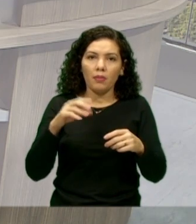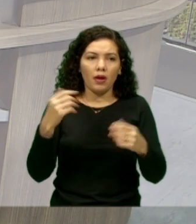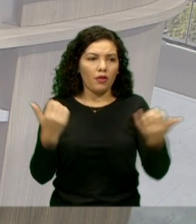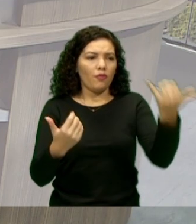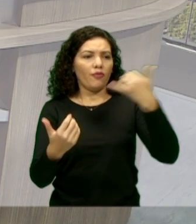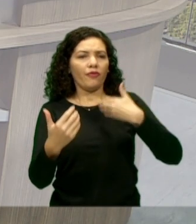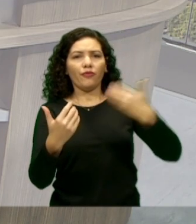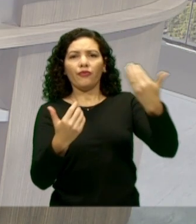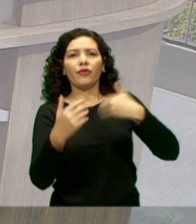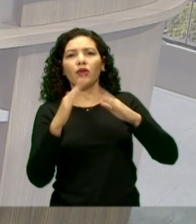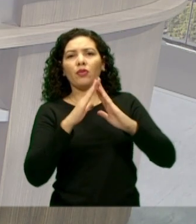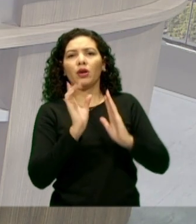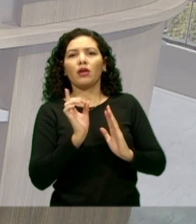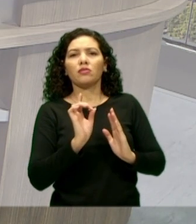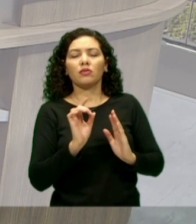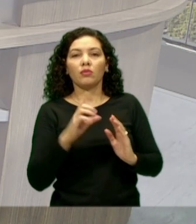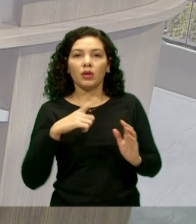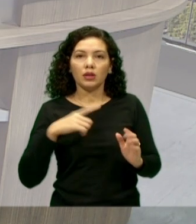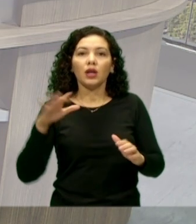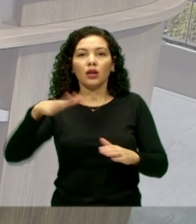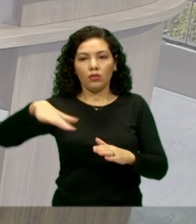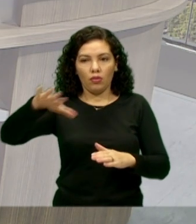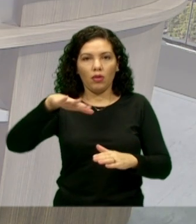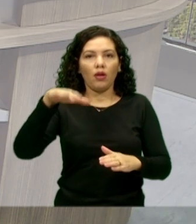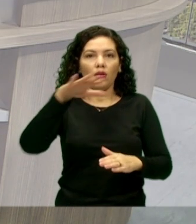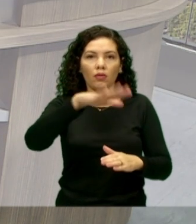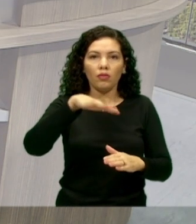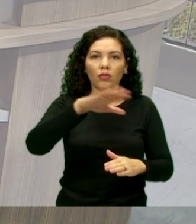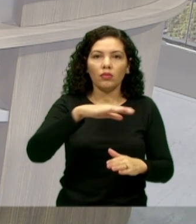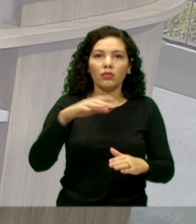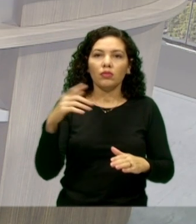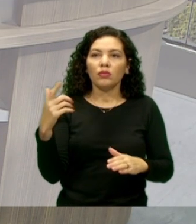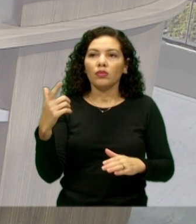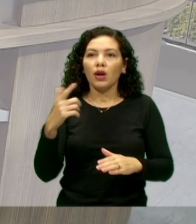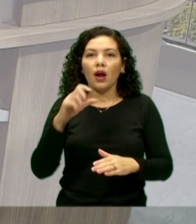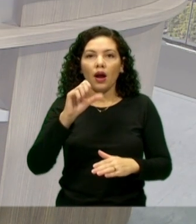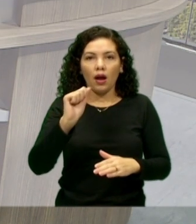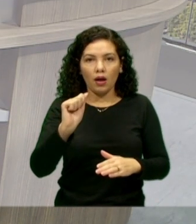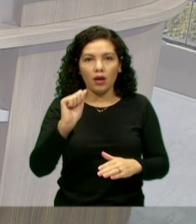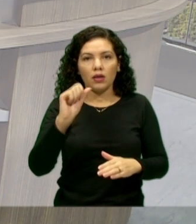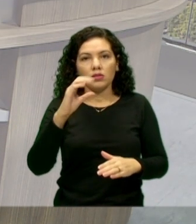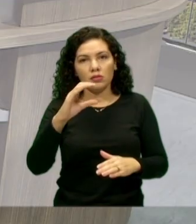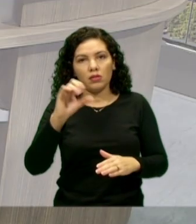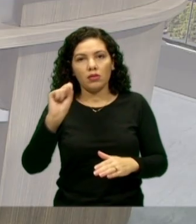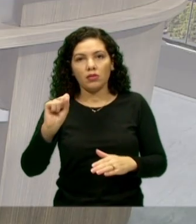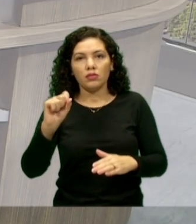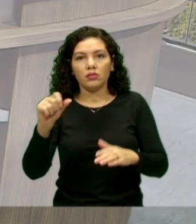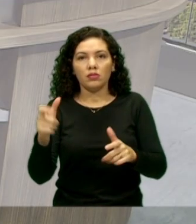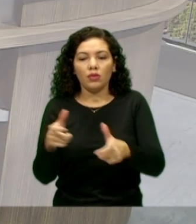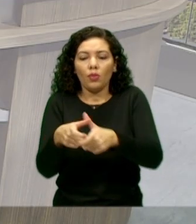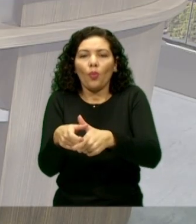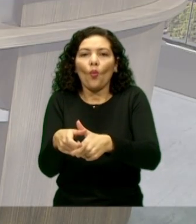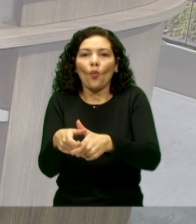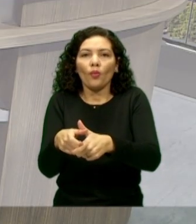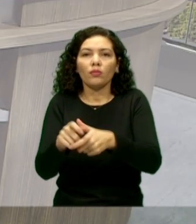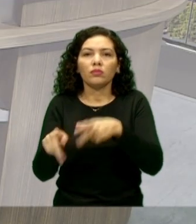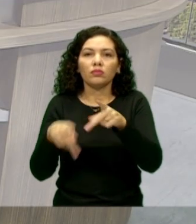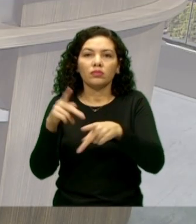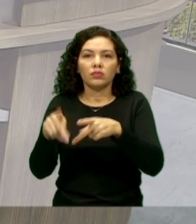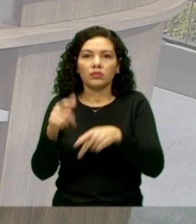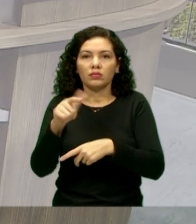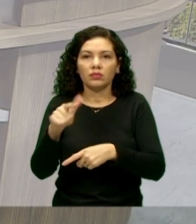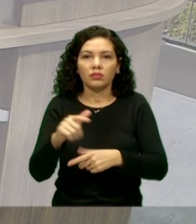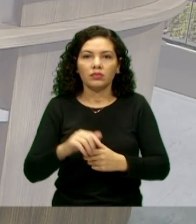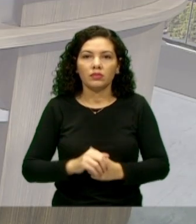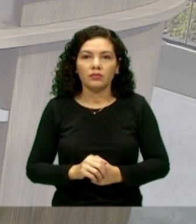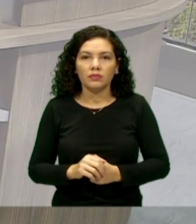na minha casa. Mas nós temos áreas onde não tem ACS suficiente para aquela população. Só